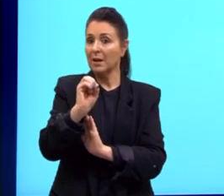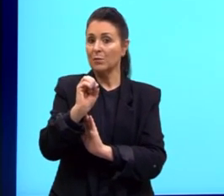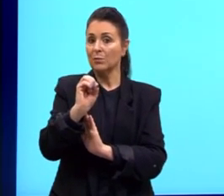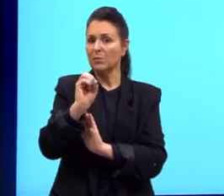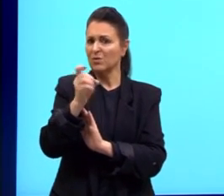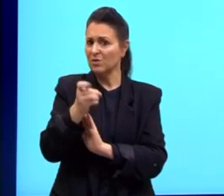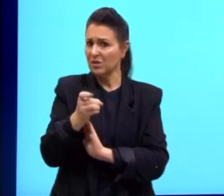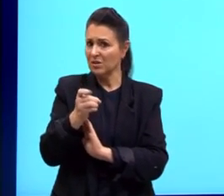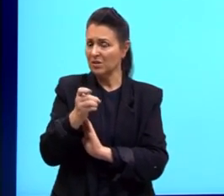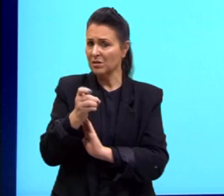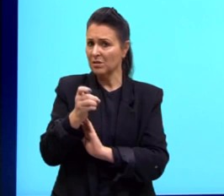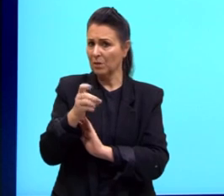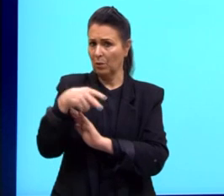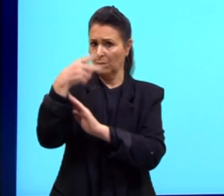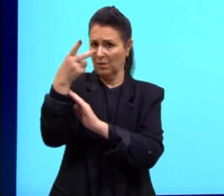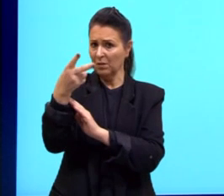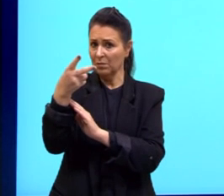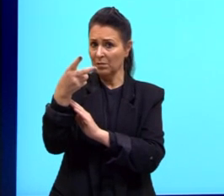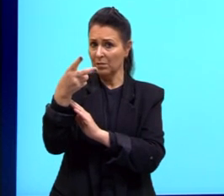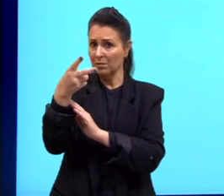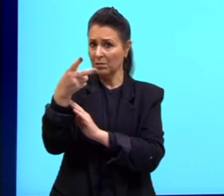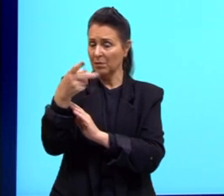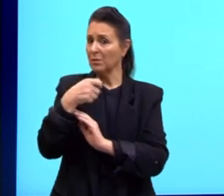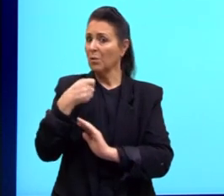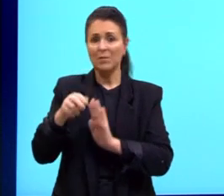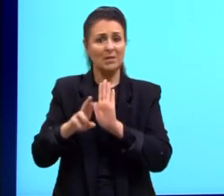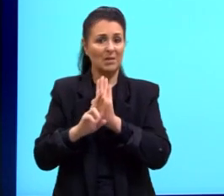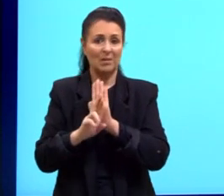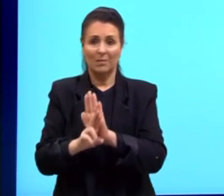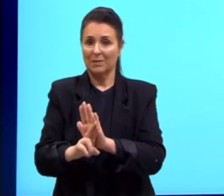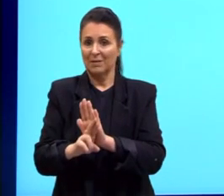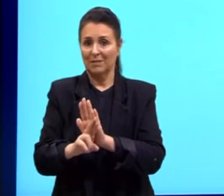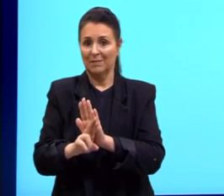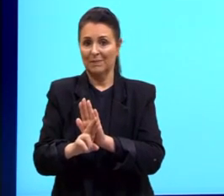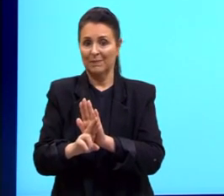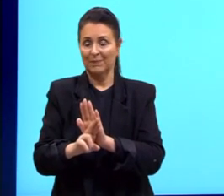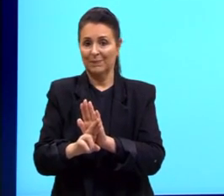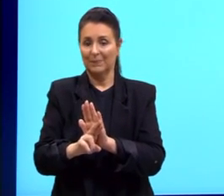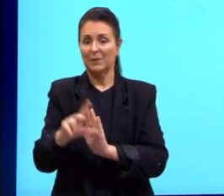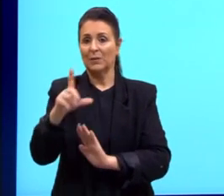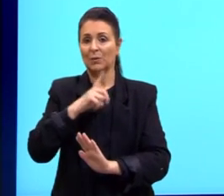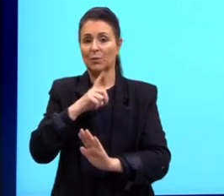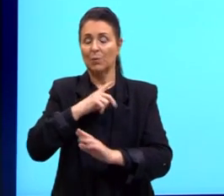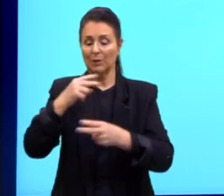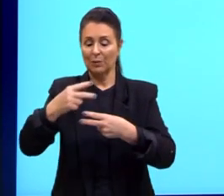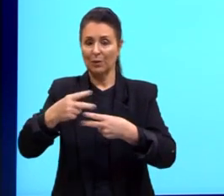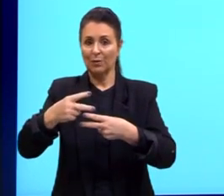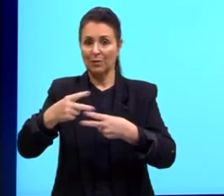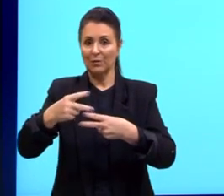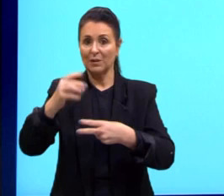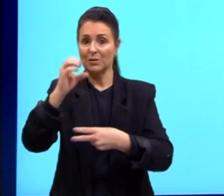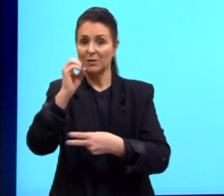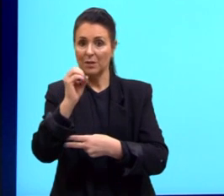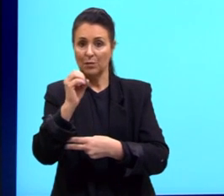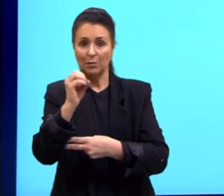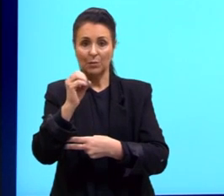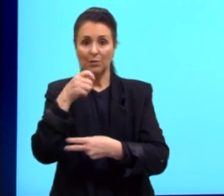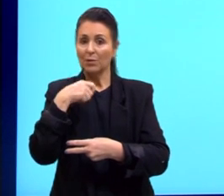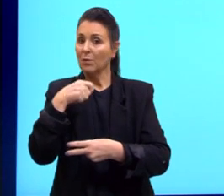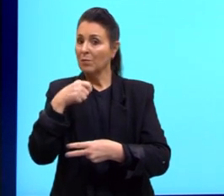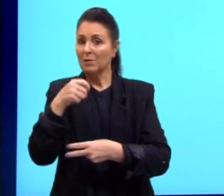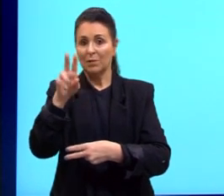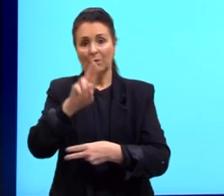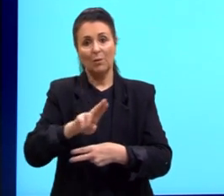x ao quadrado não precisa nem representalo né quando nós temos ali o coeficiente zero significa que não